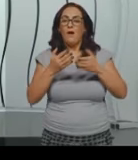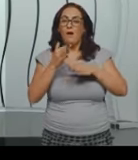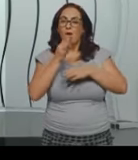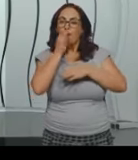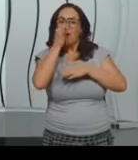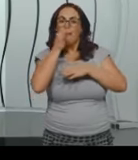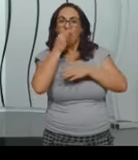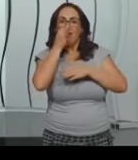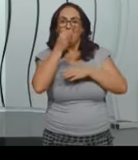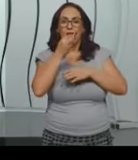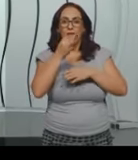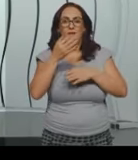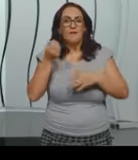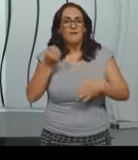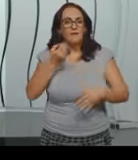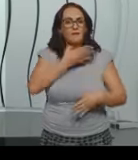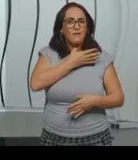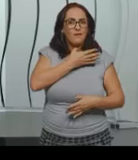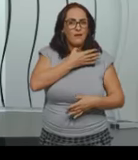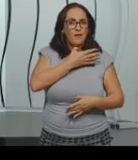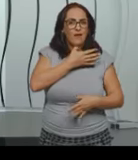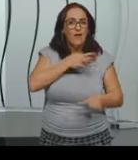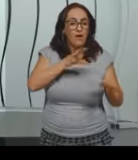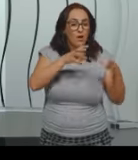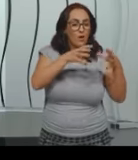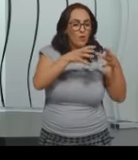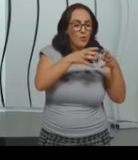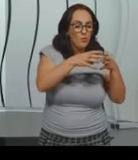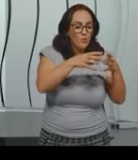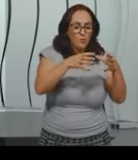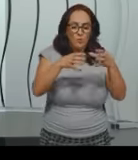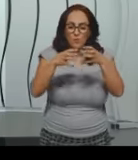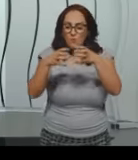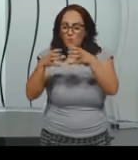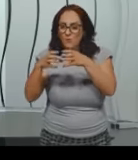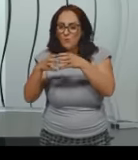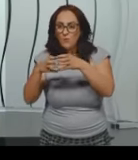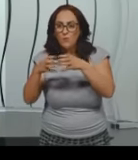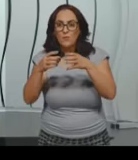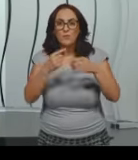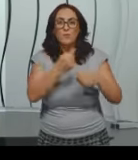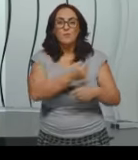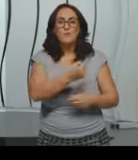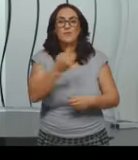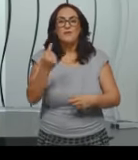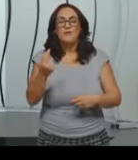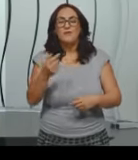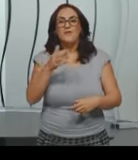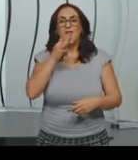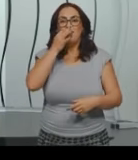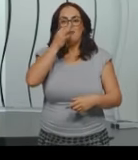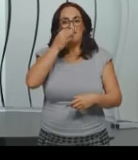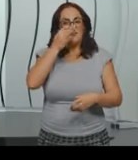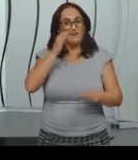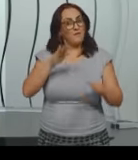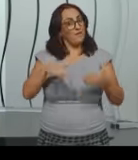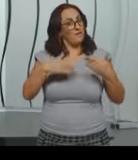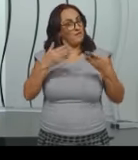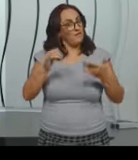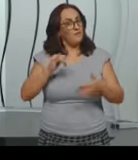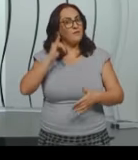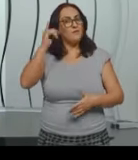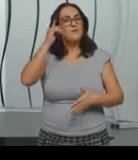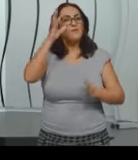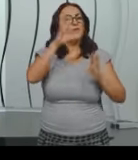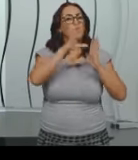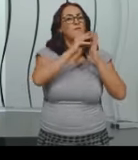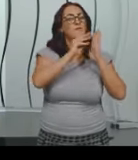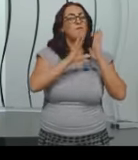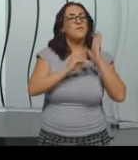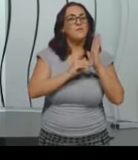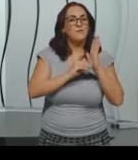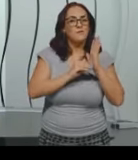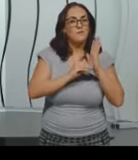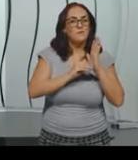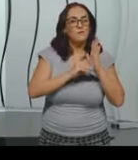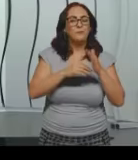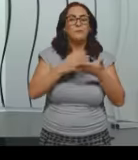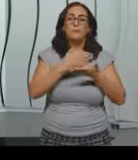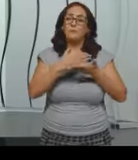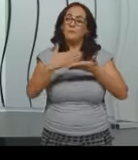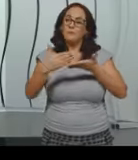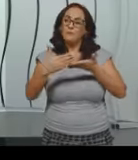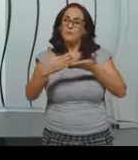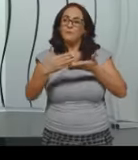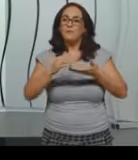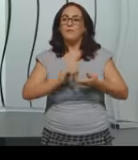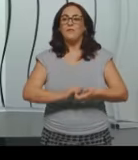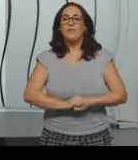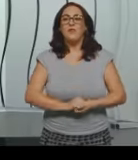de plantas de outra. Então, é muito importante a gente ter esse conteúdo. Então, vamos lá.